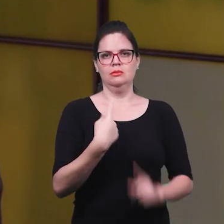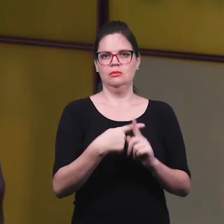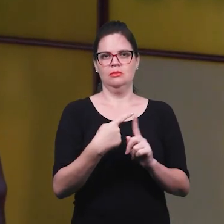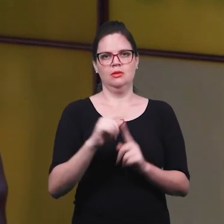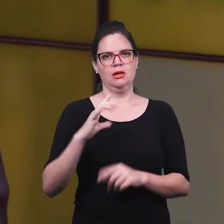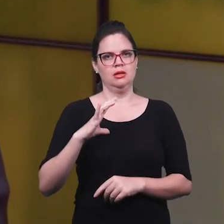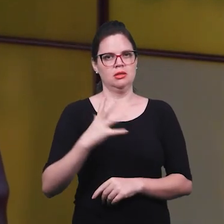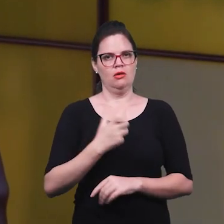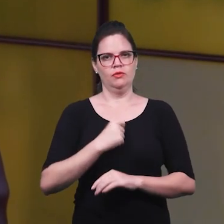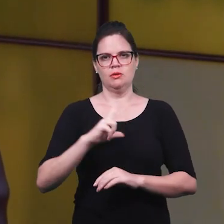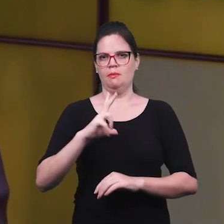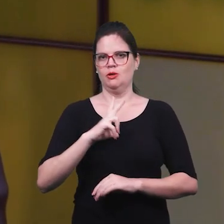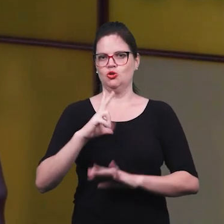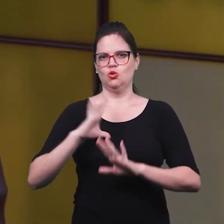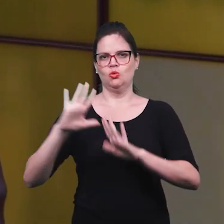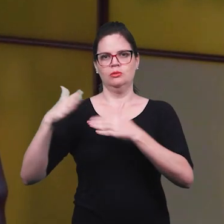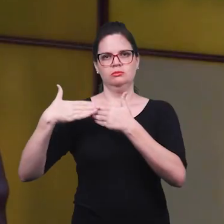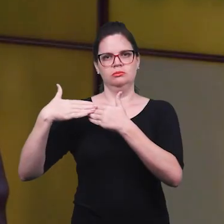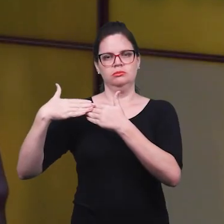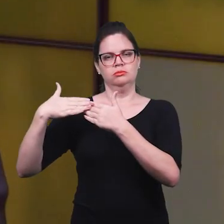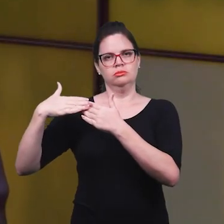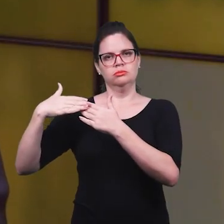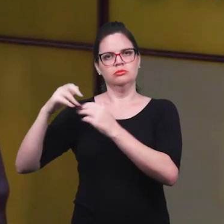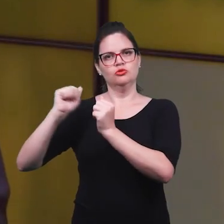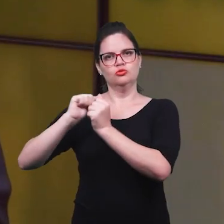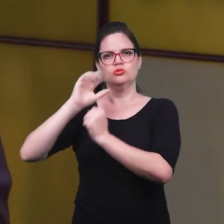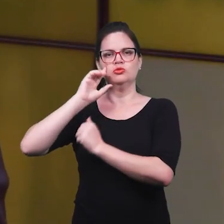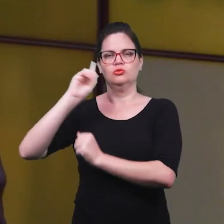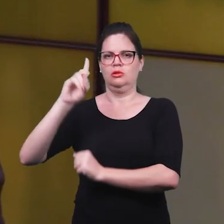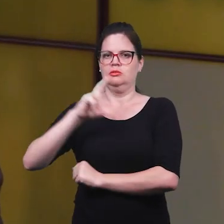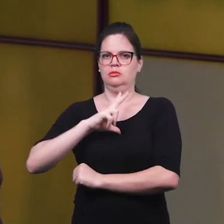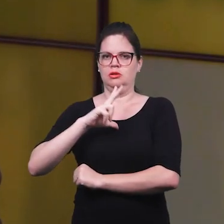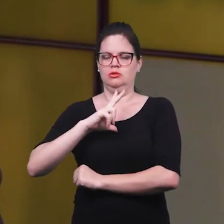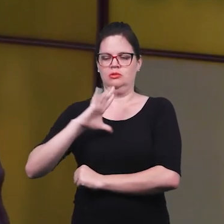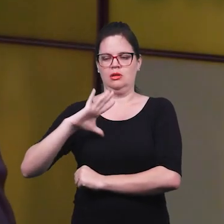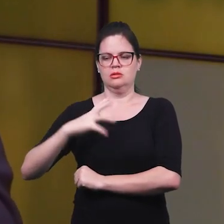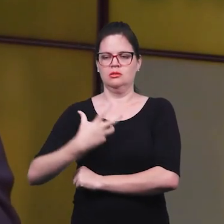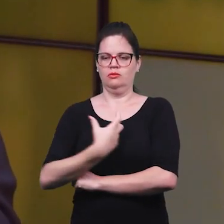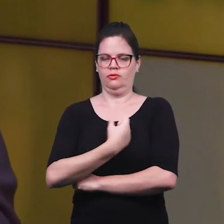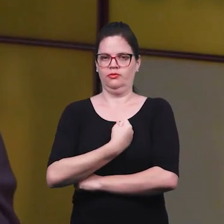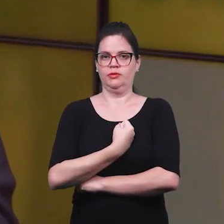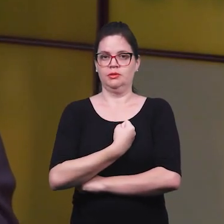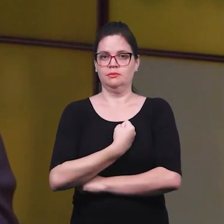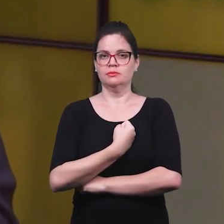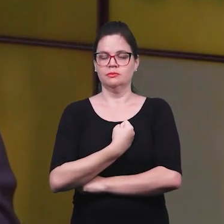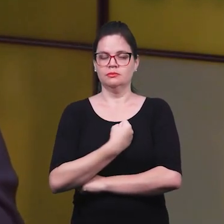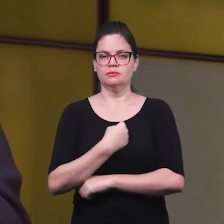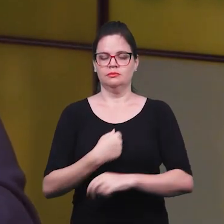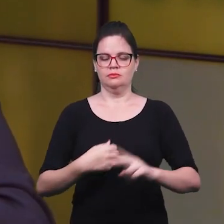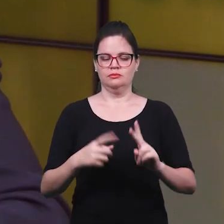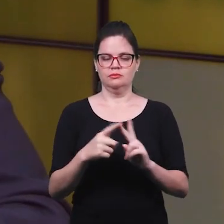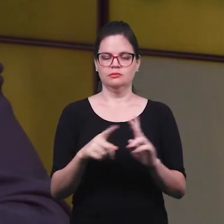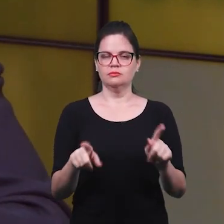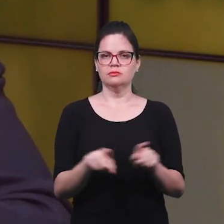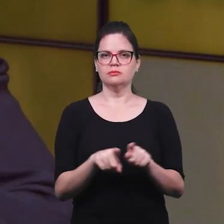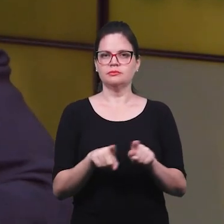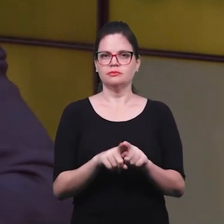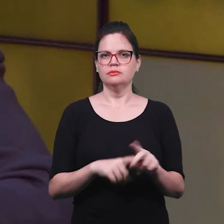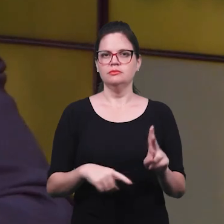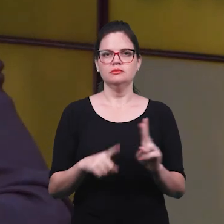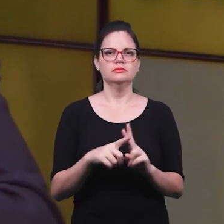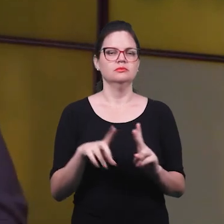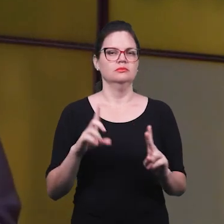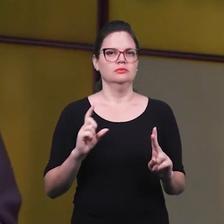ato individual de Deus para com o homem. Mas também traz sobre os aspectos e a